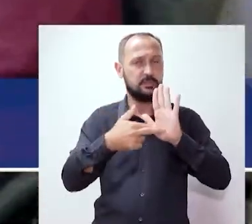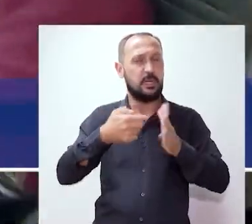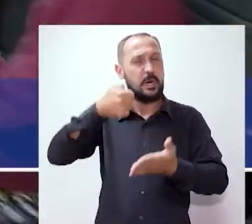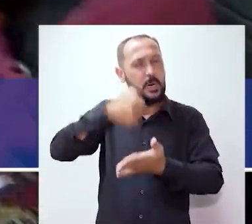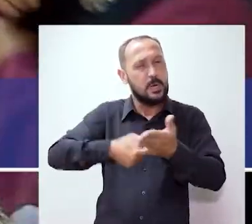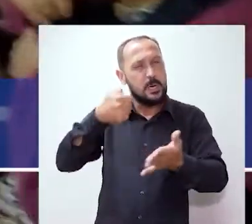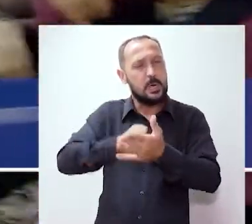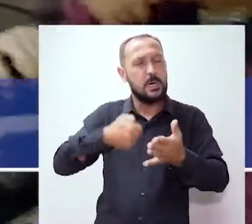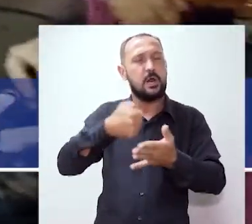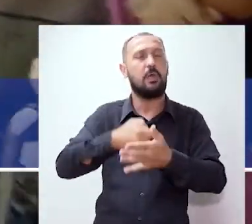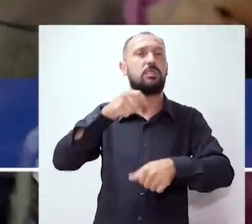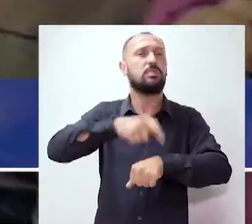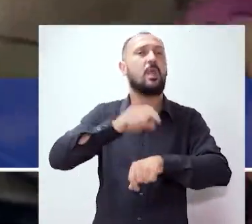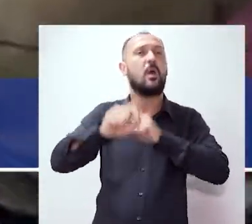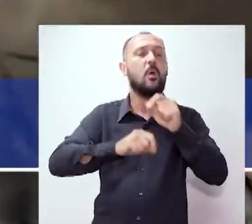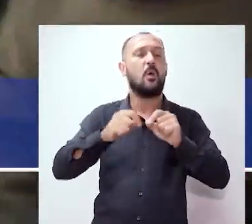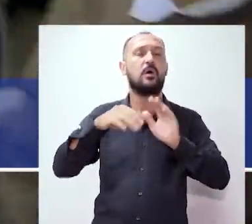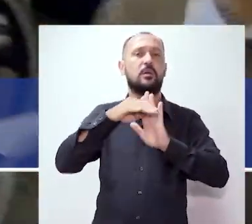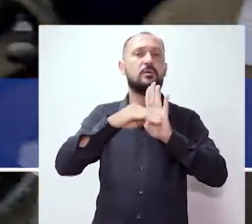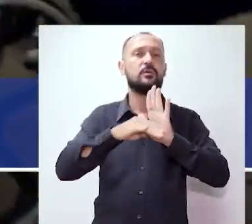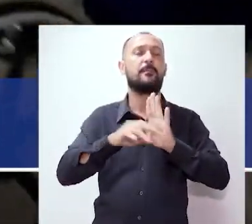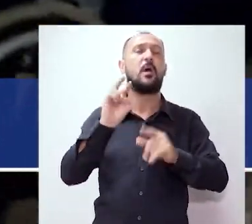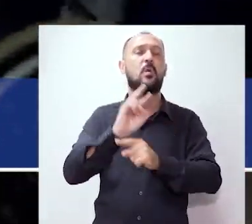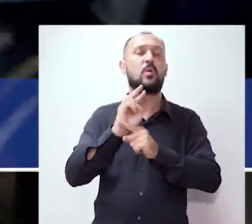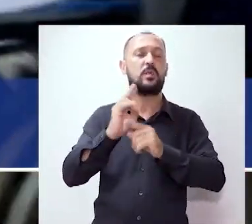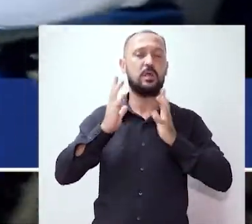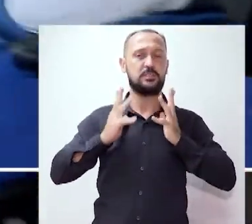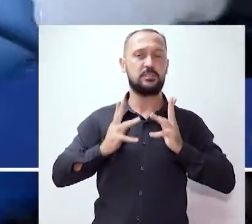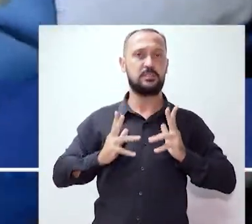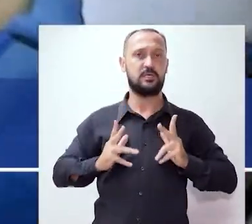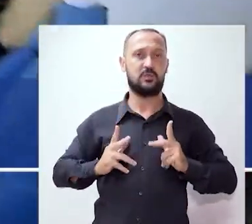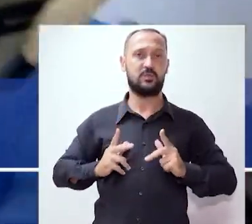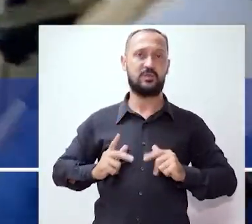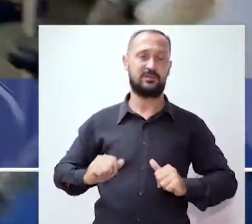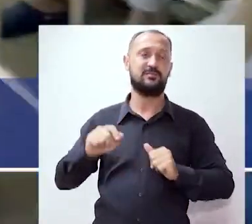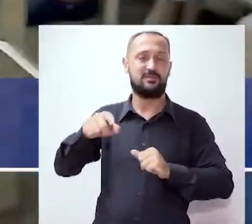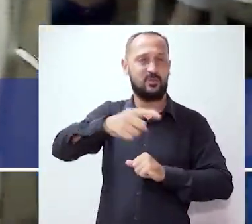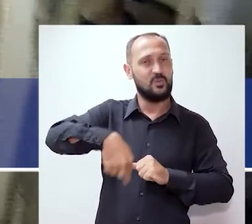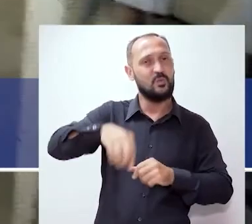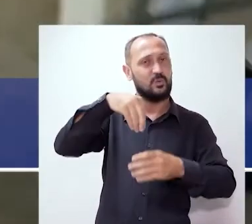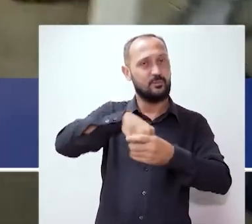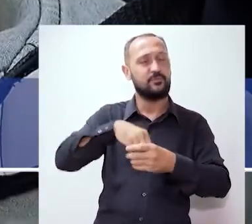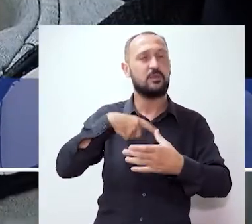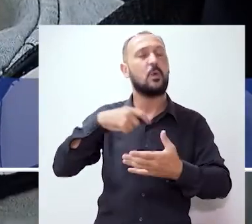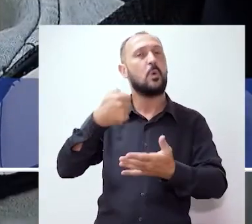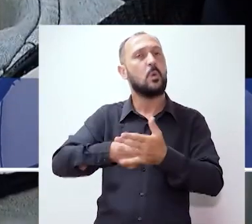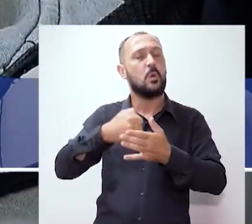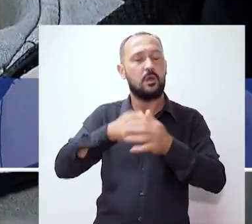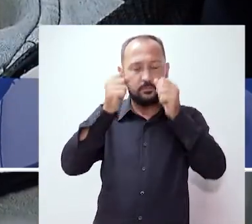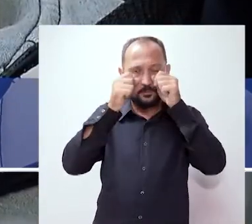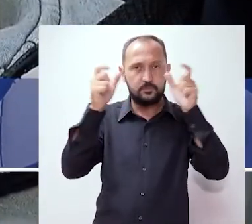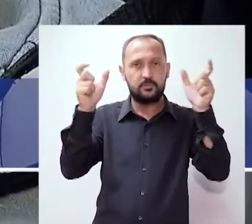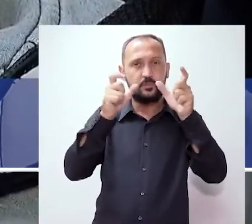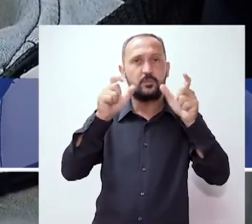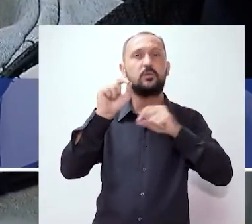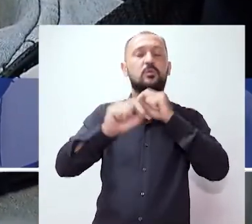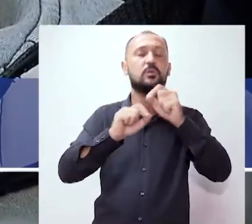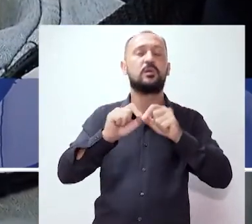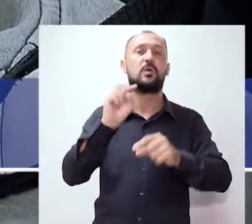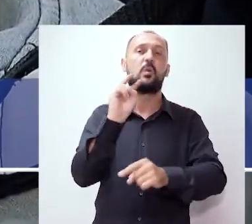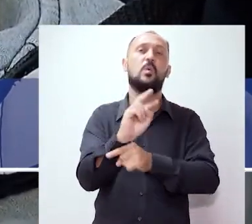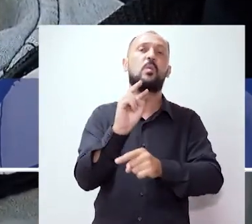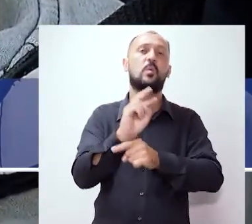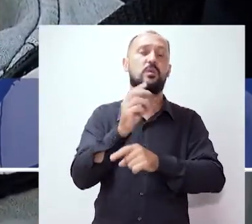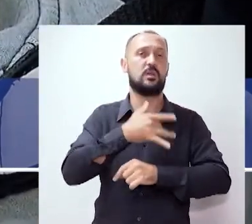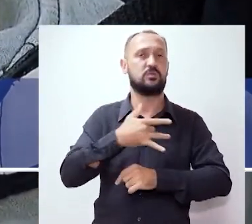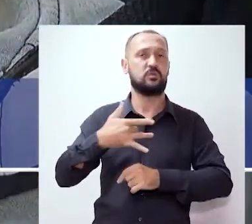prevê regras mais severas na adoção de medidas biosanitárias nesses locais, além de cobrar maior atenção quanto